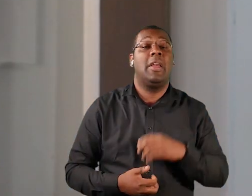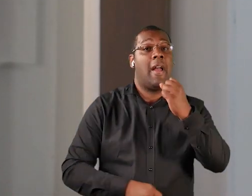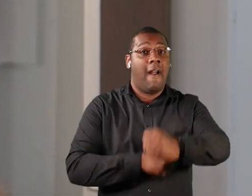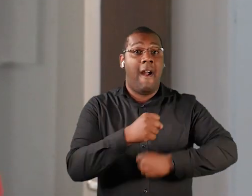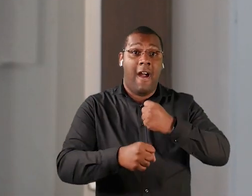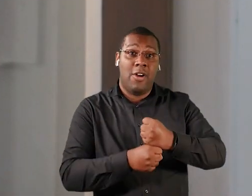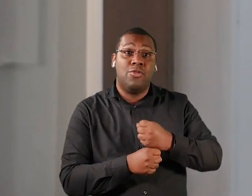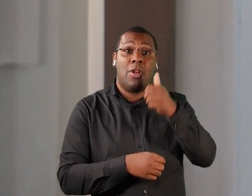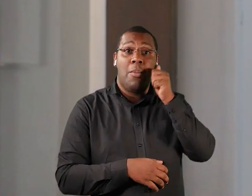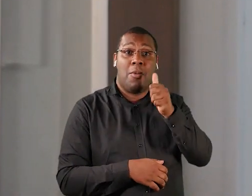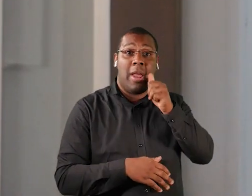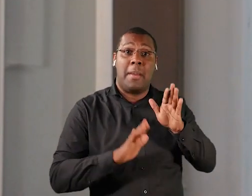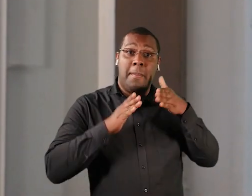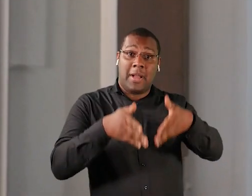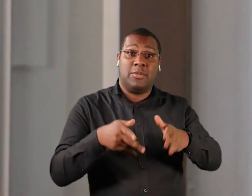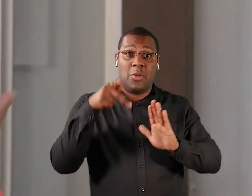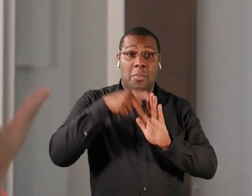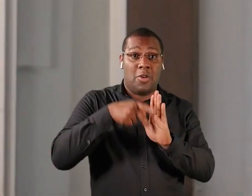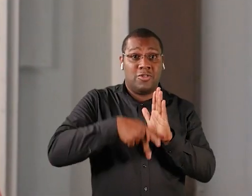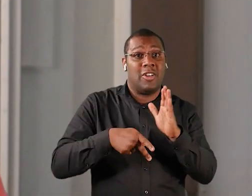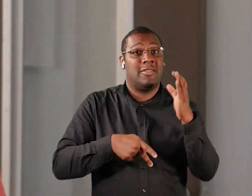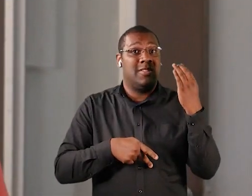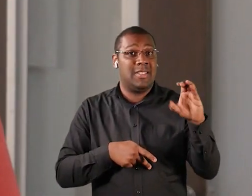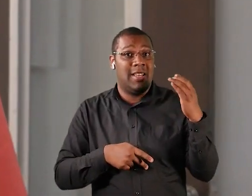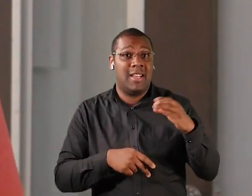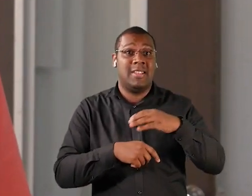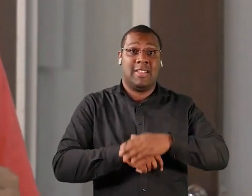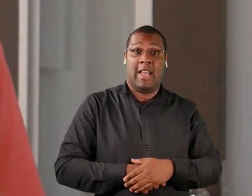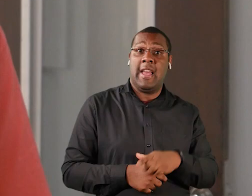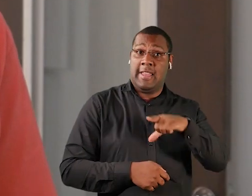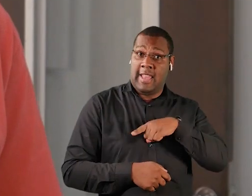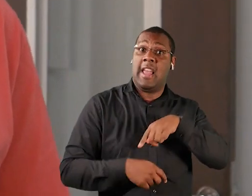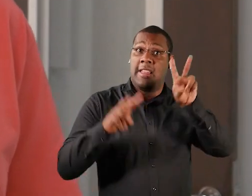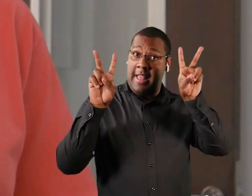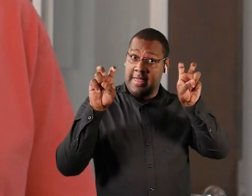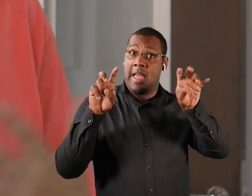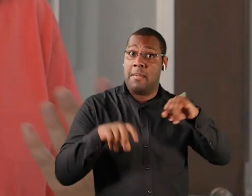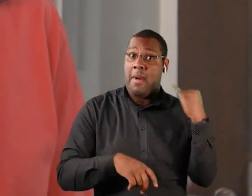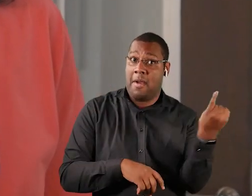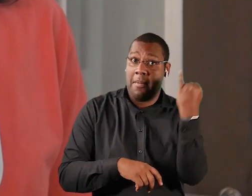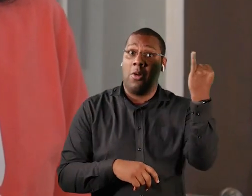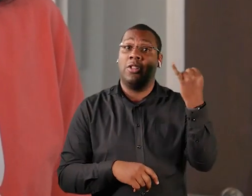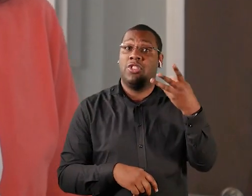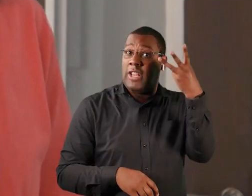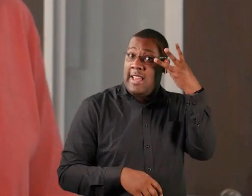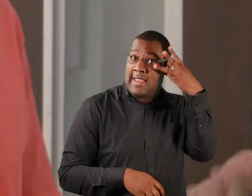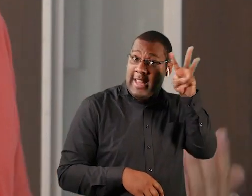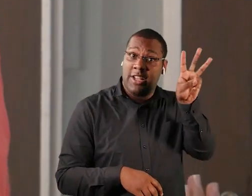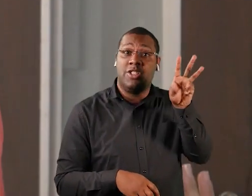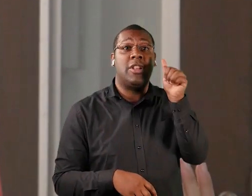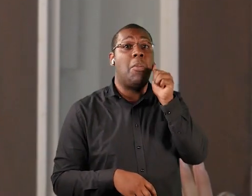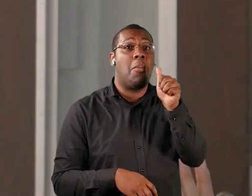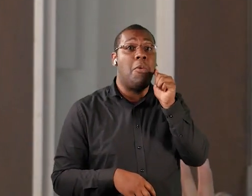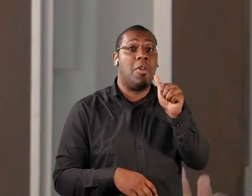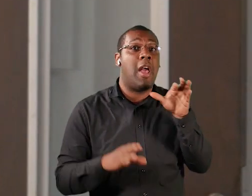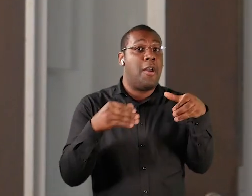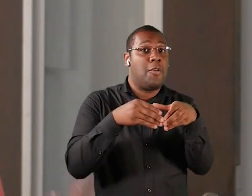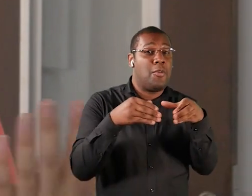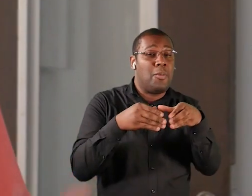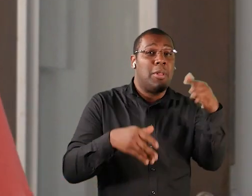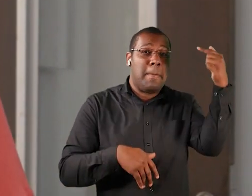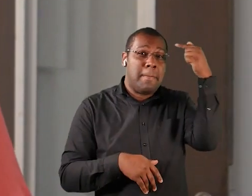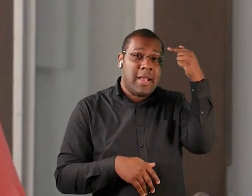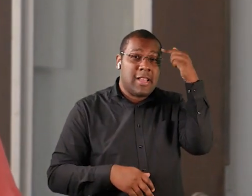Este ano, o Meninas na Ciência traz um tema amplo e super importante. Ao longo de 3 dias, essas garotas vão ter